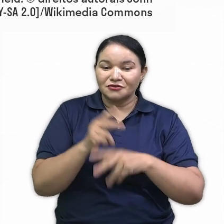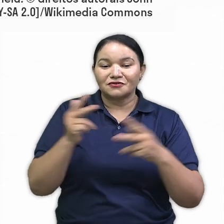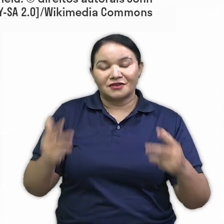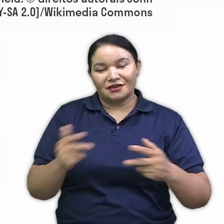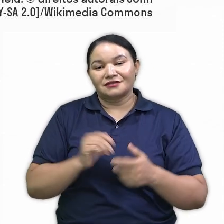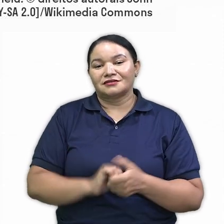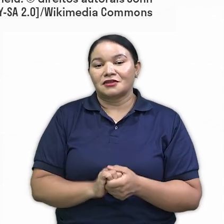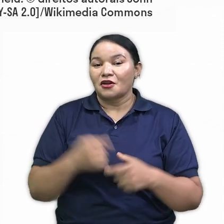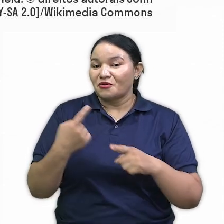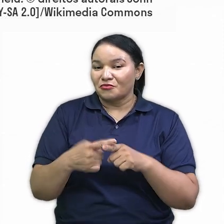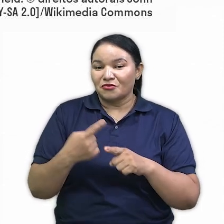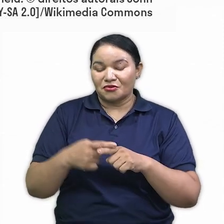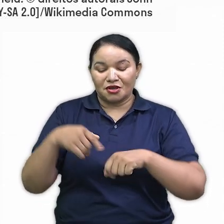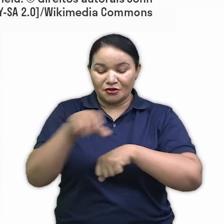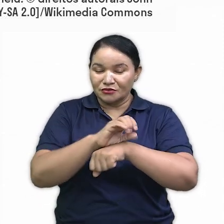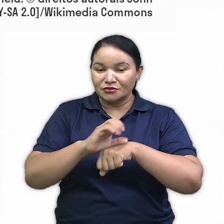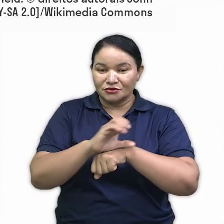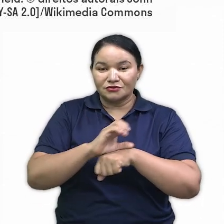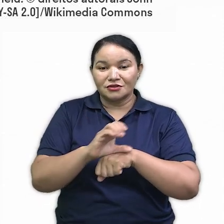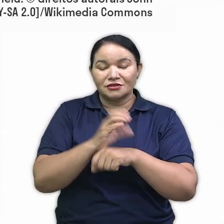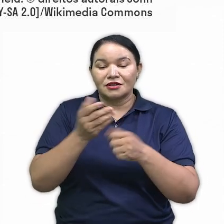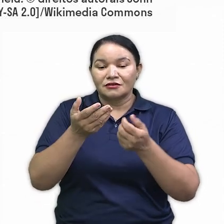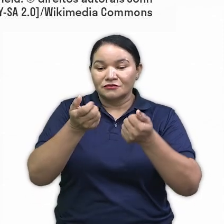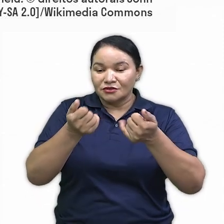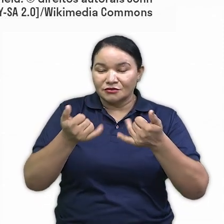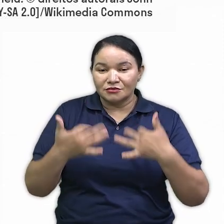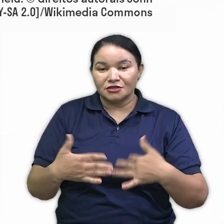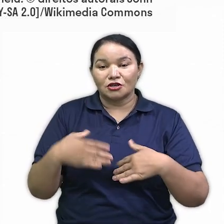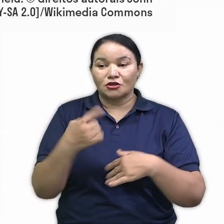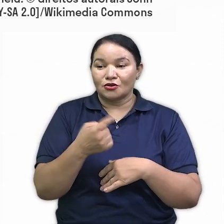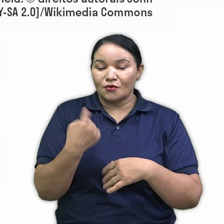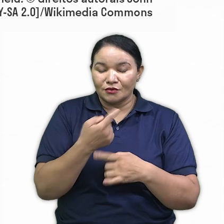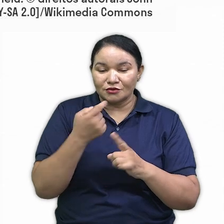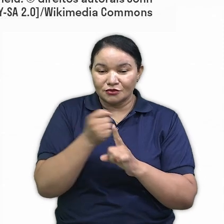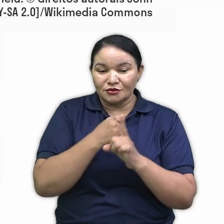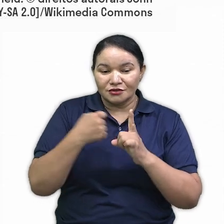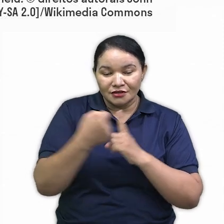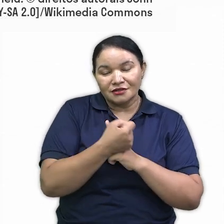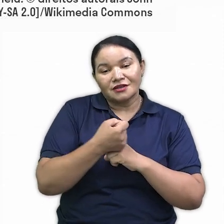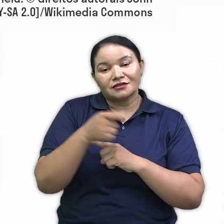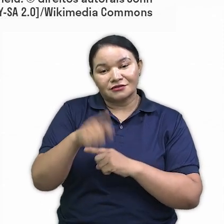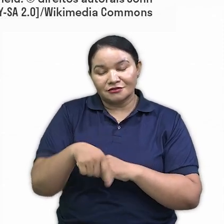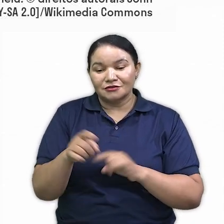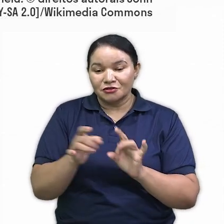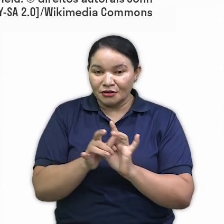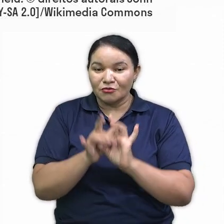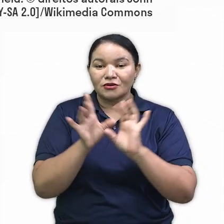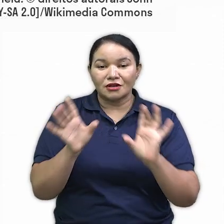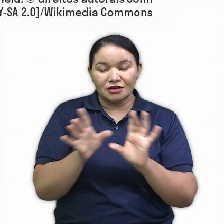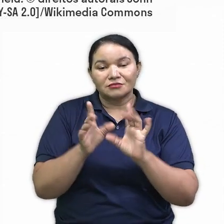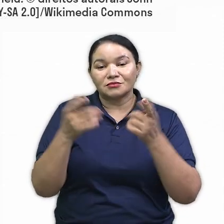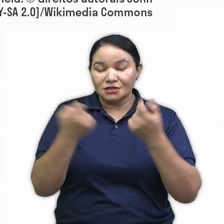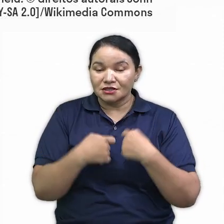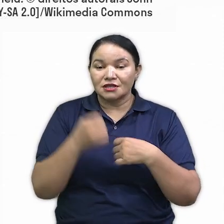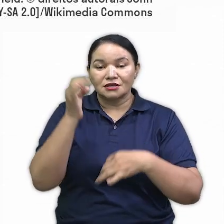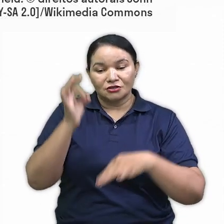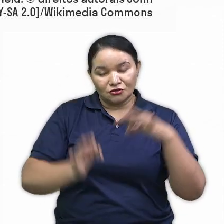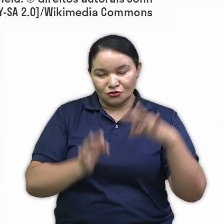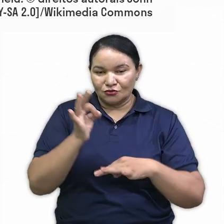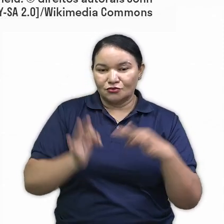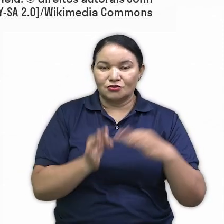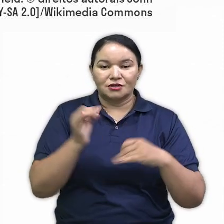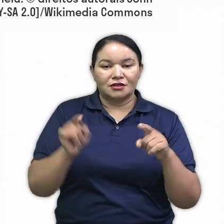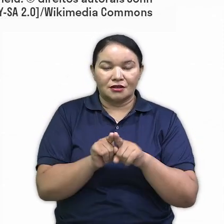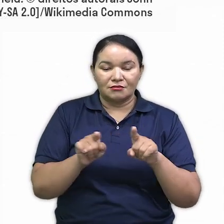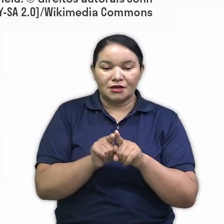até a Constituição fala, né, que a nossa sociedade é uma sociedade democrática, que ela tem que ser justa,